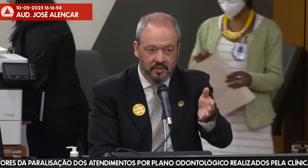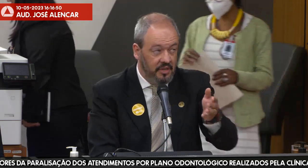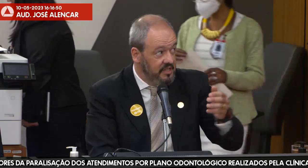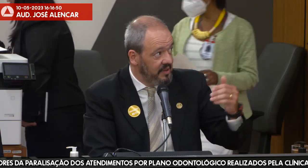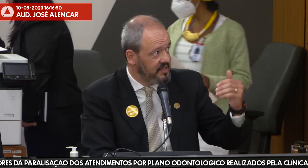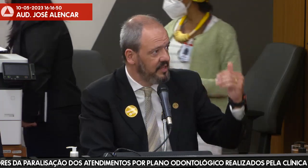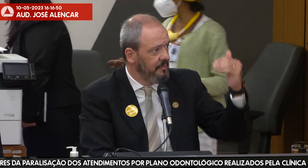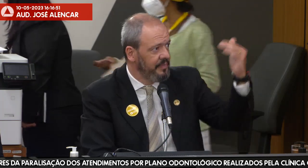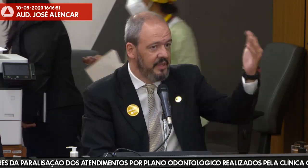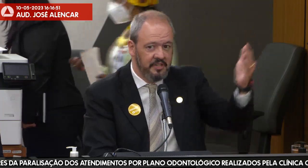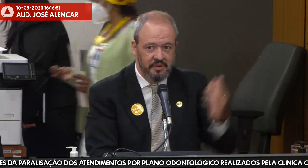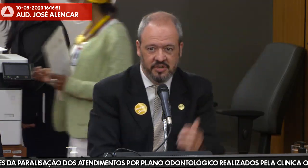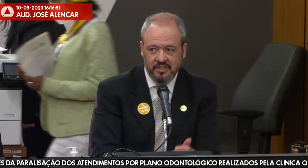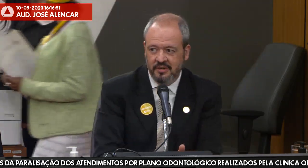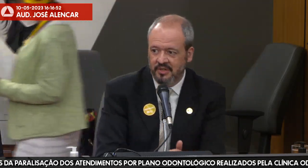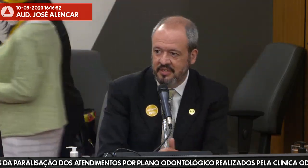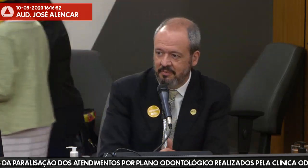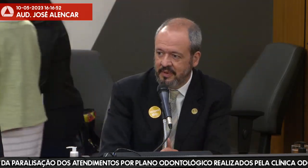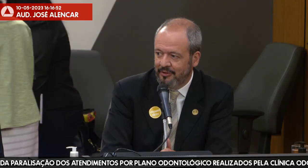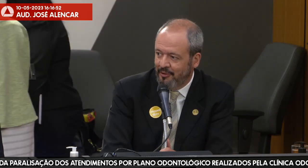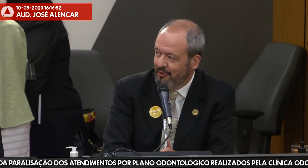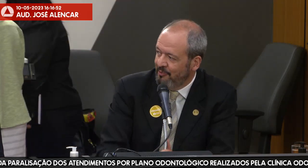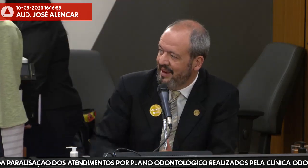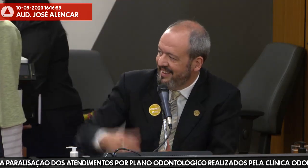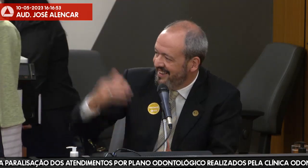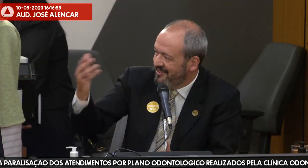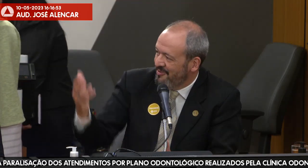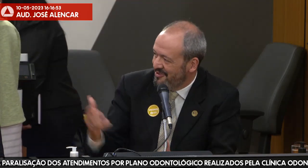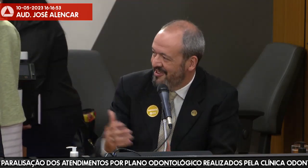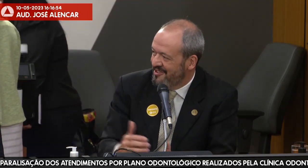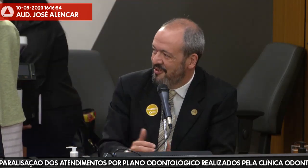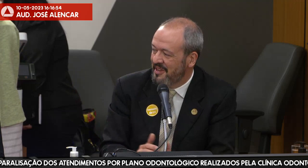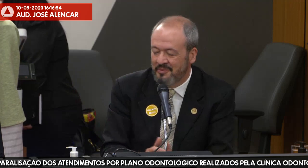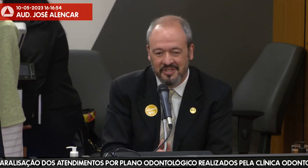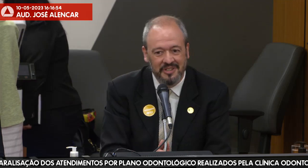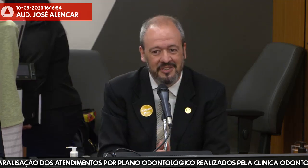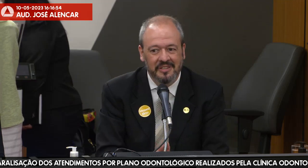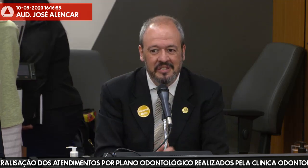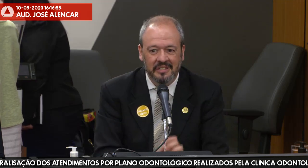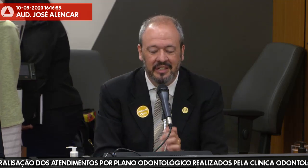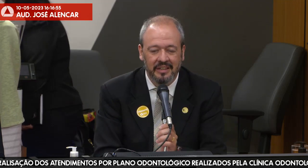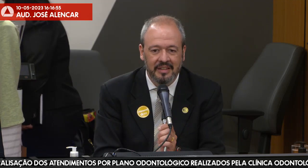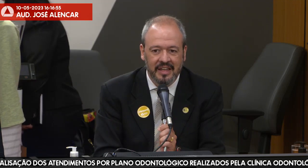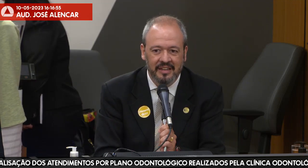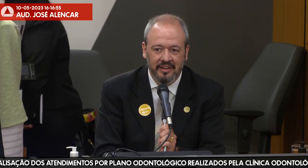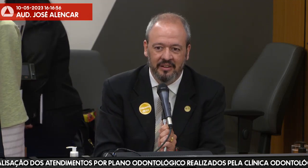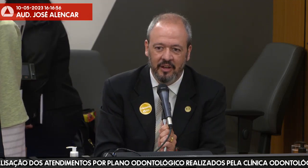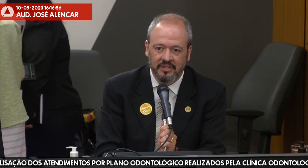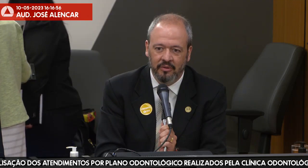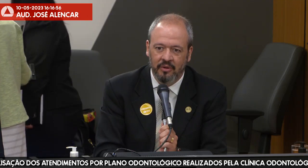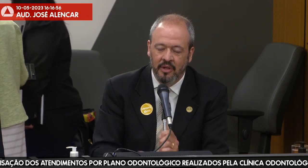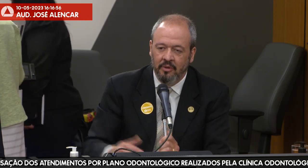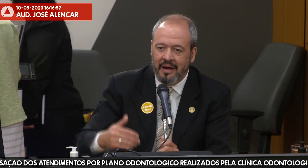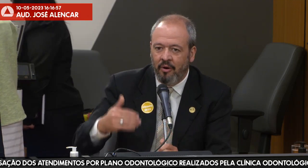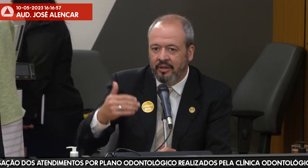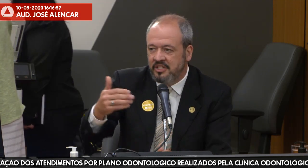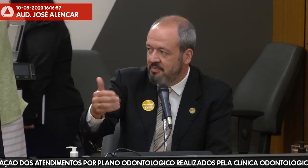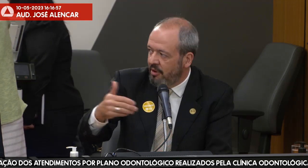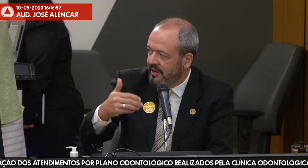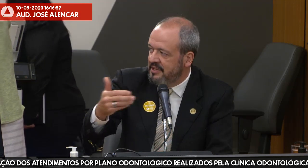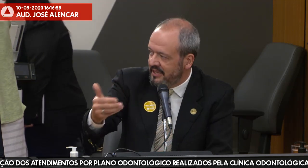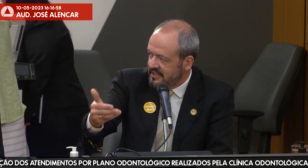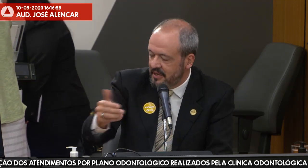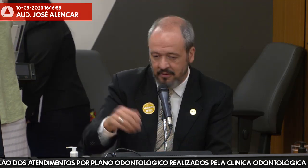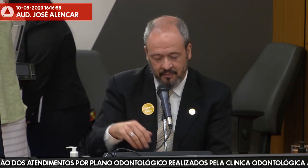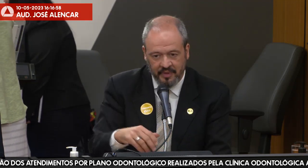participando da audiência mas transmitindo essa audiência para todo o planeta como seu mesmo disse né E aí causando uma